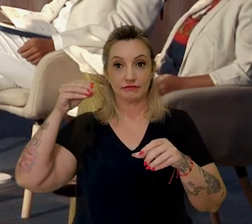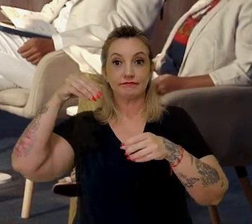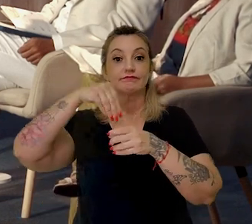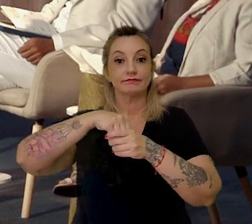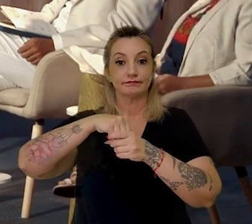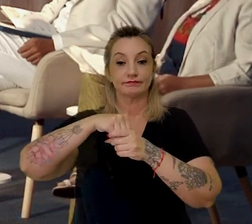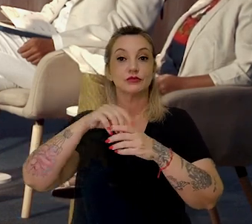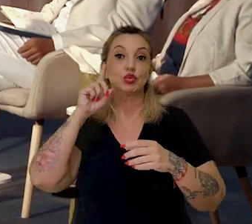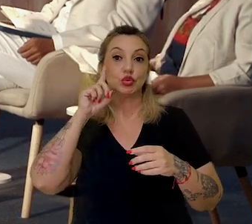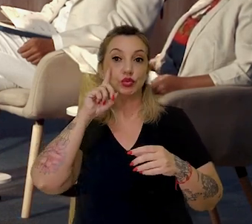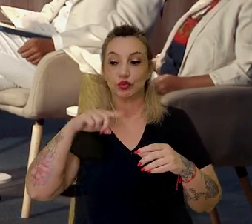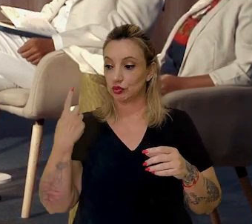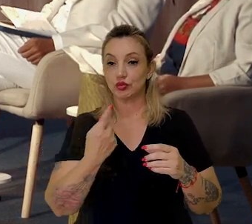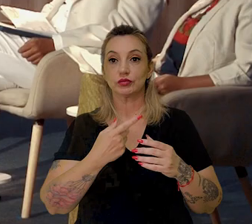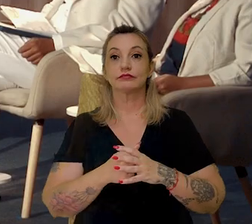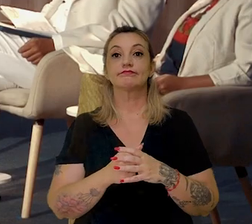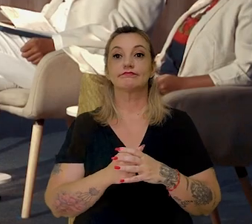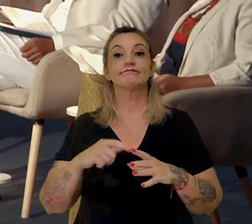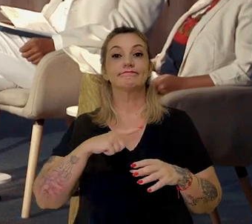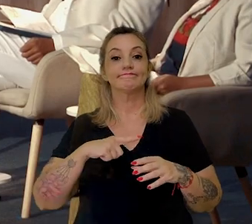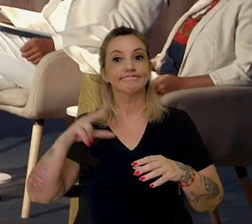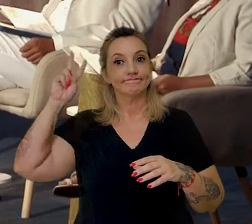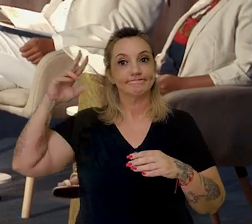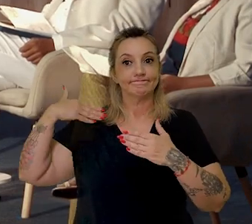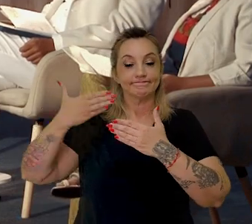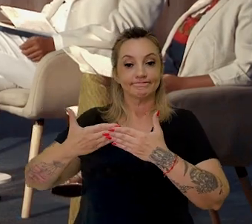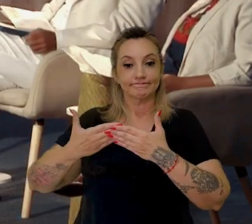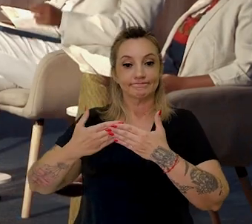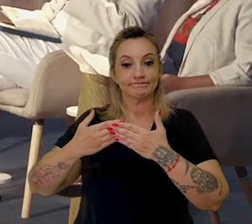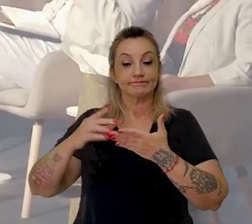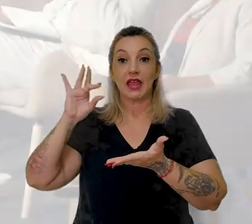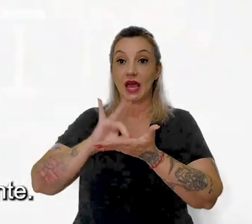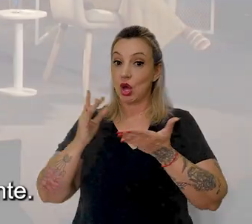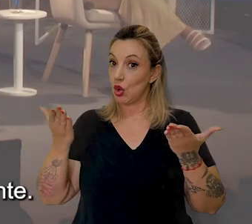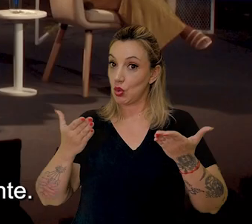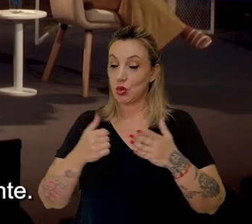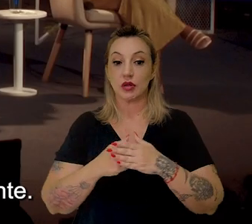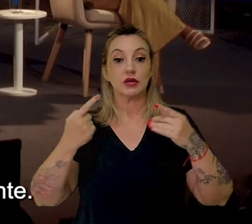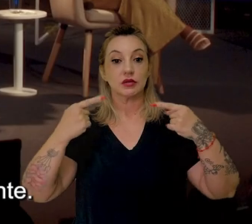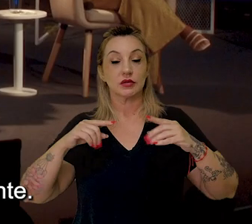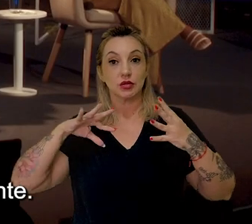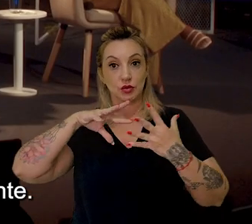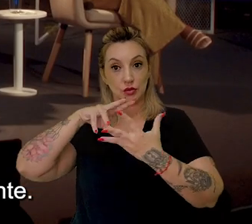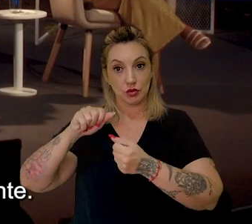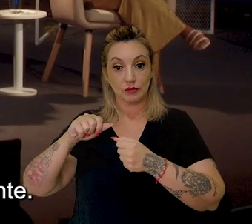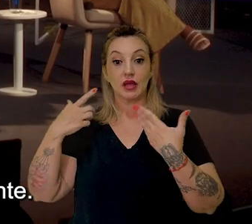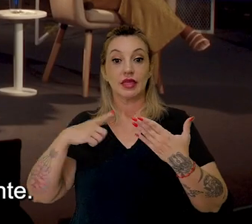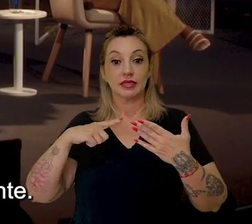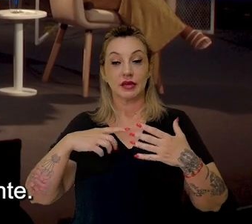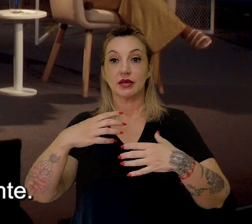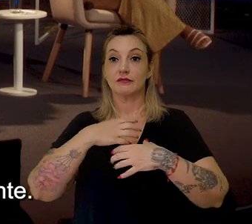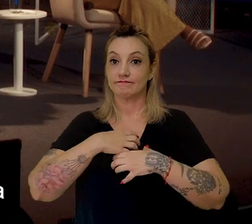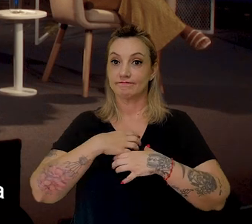parte do nosso dia a dia e possuem o histórico que nos levaram à realidade de hoje esse é um Desafio Global mas que tem os seus